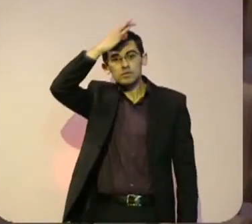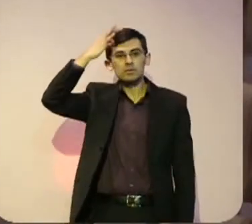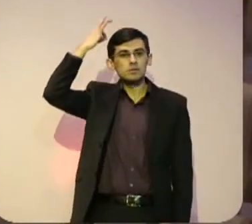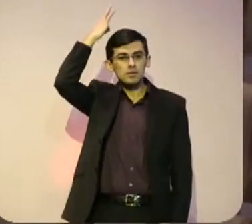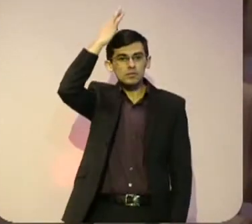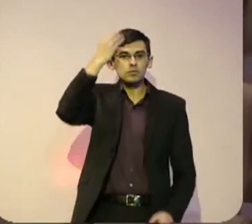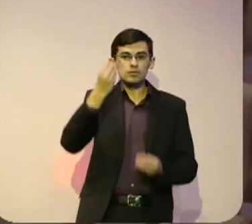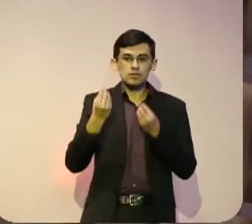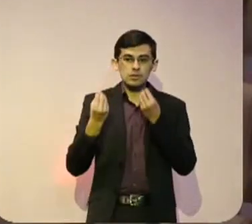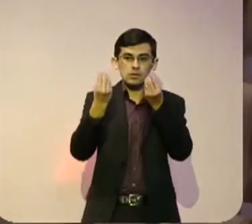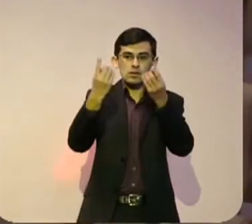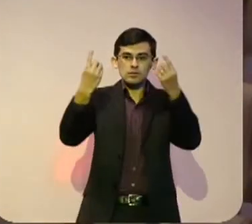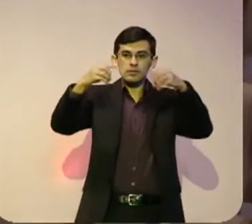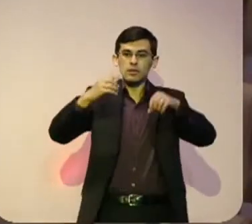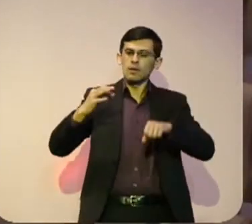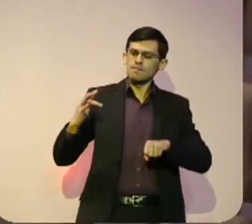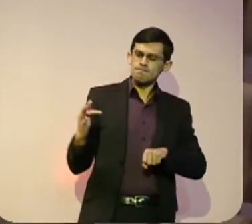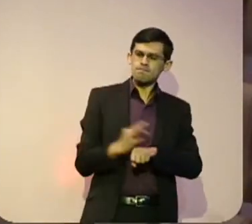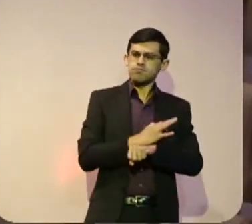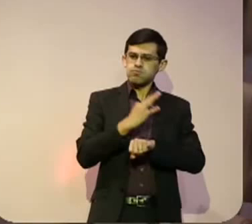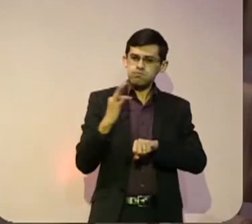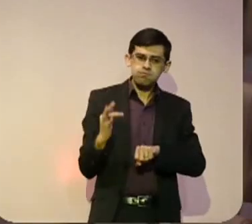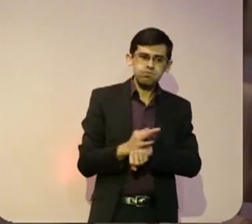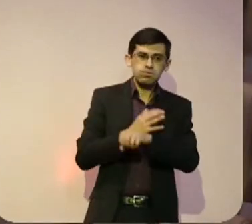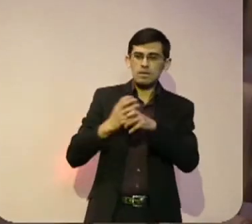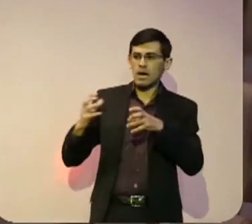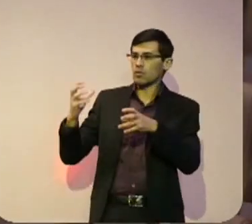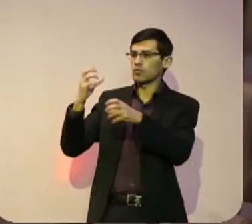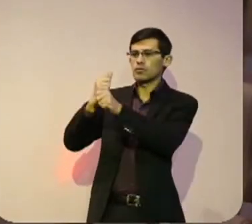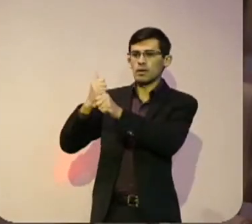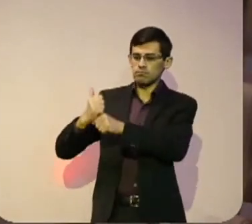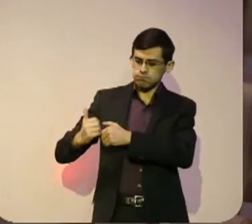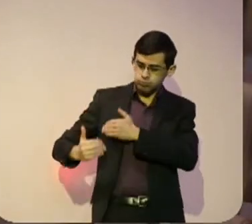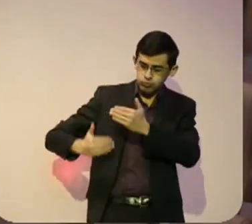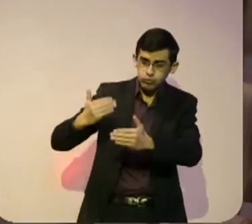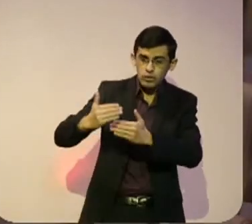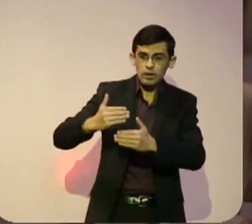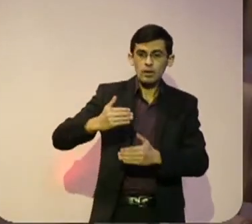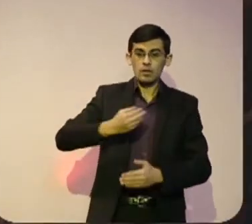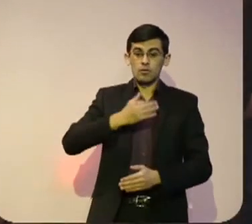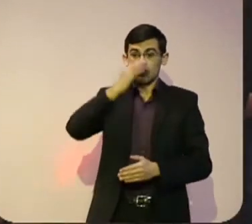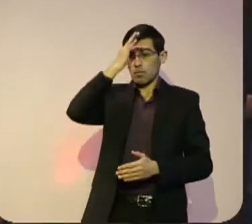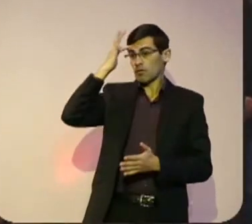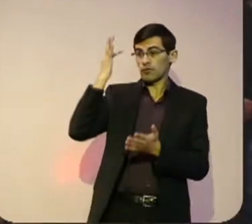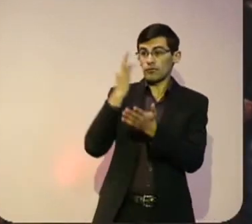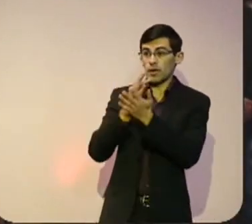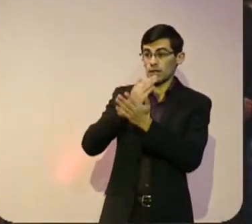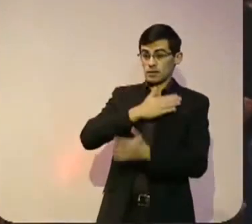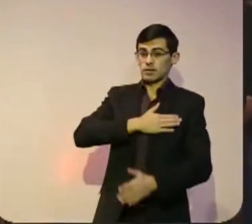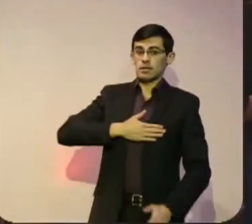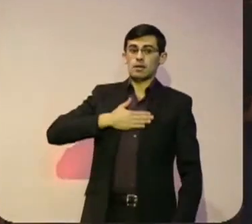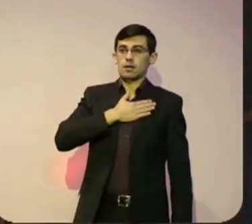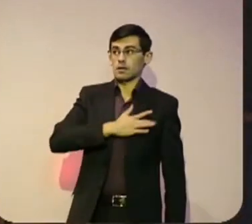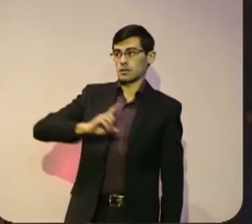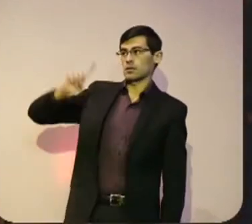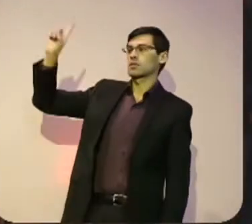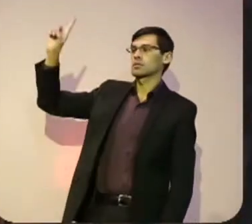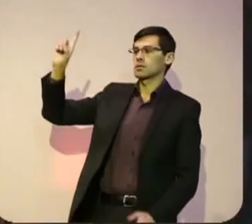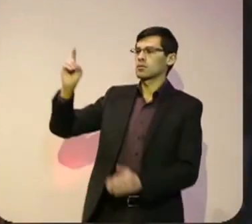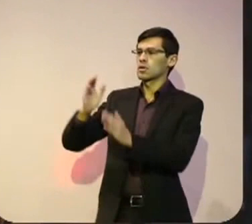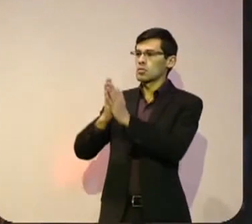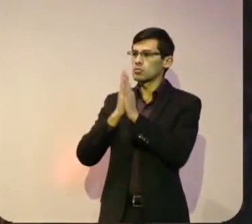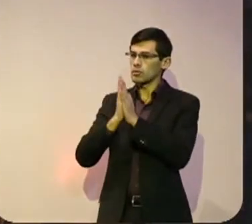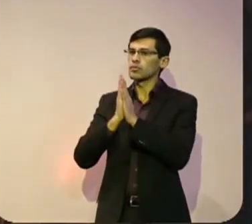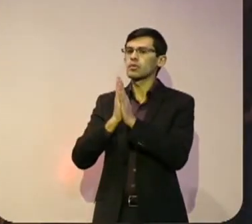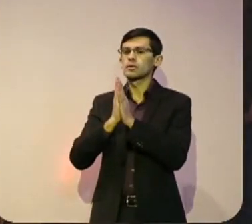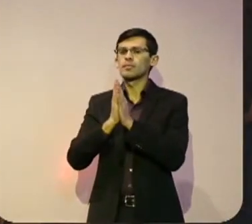te desafiando a perseverar, a confiar, a prosseguir, vivendo uma fé que agrada a Deus, então se rende ao Senhor aí.